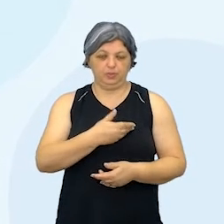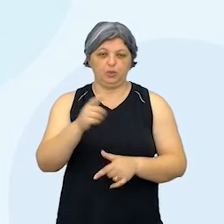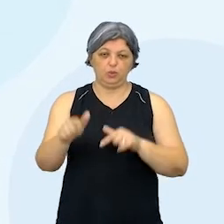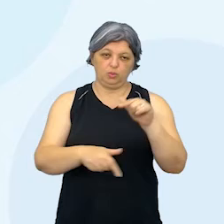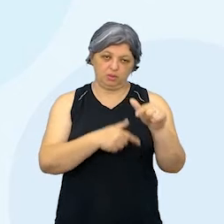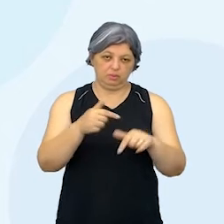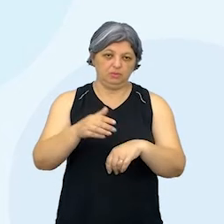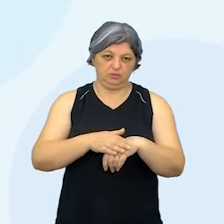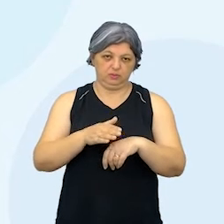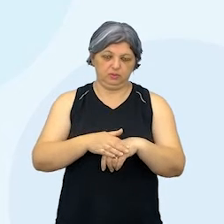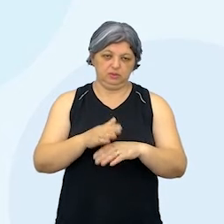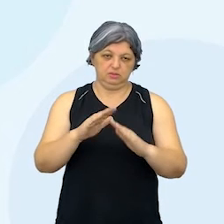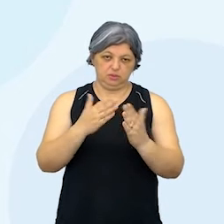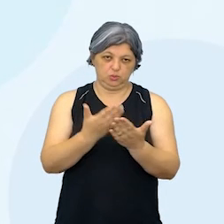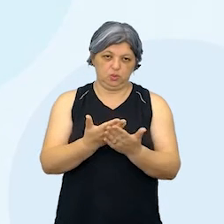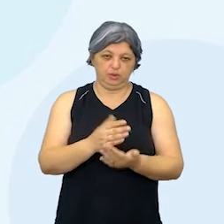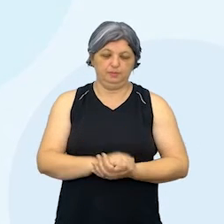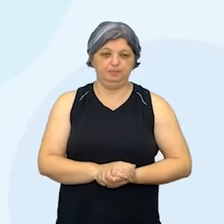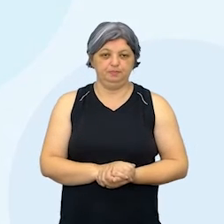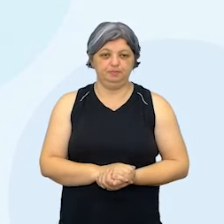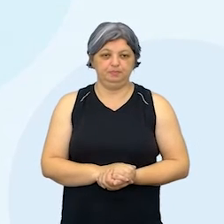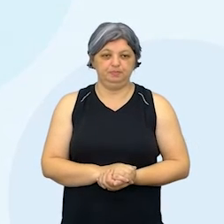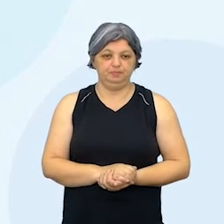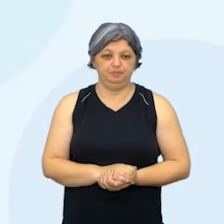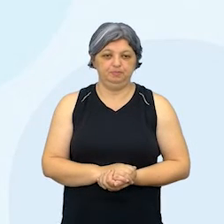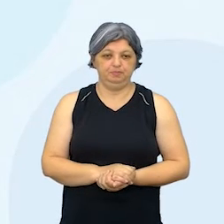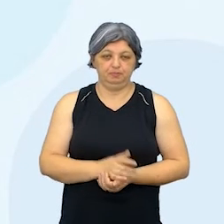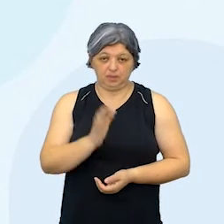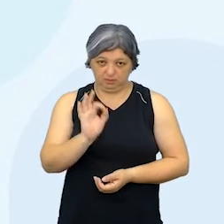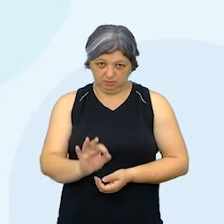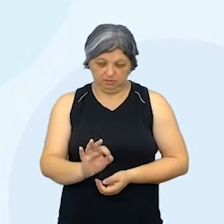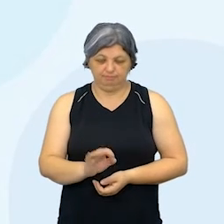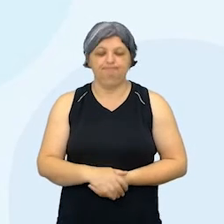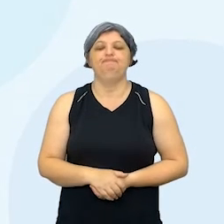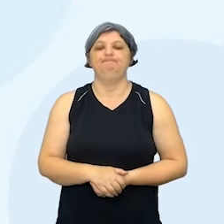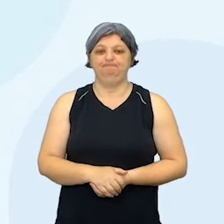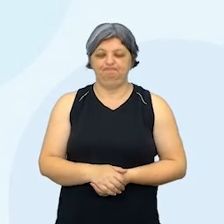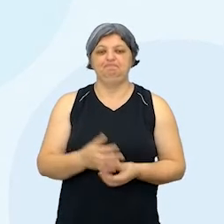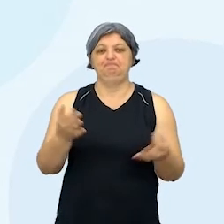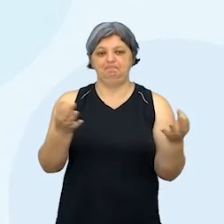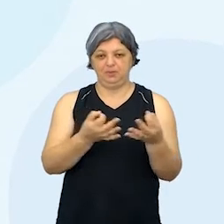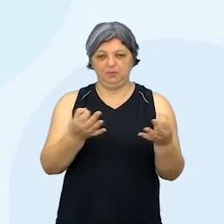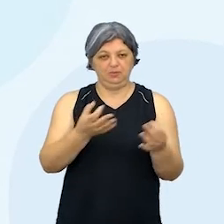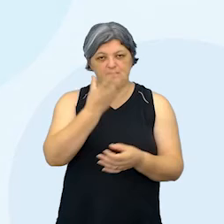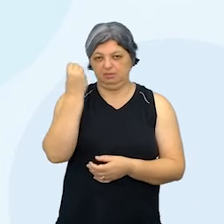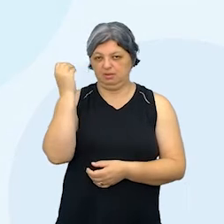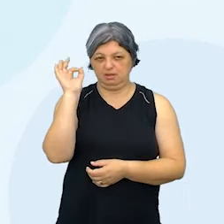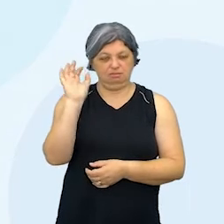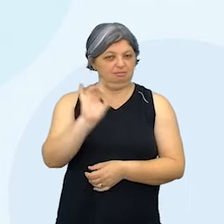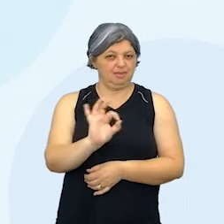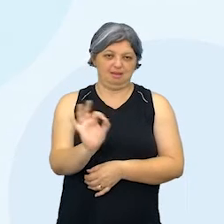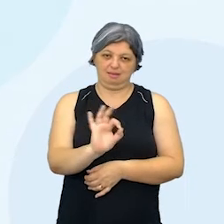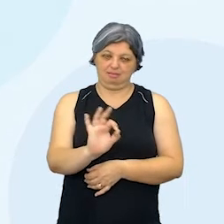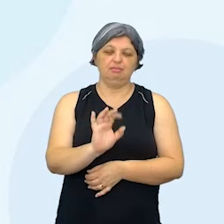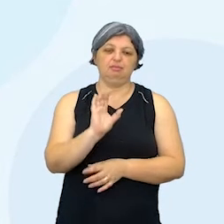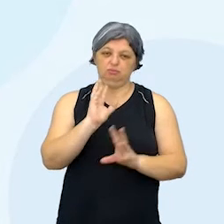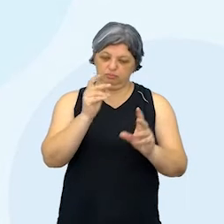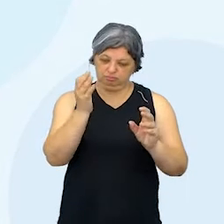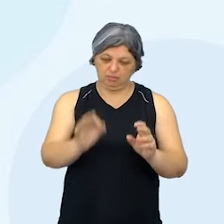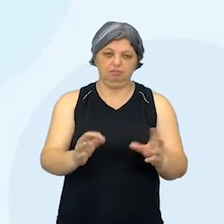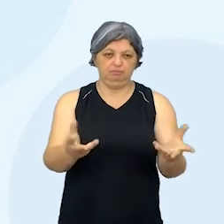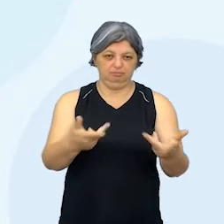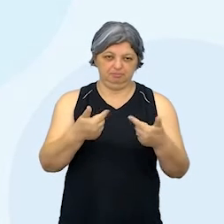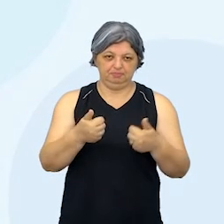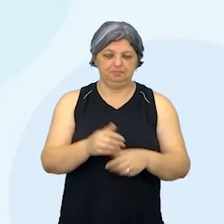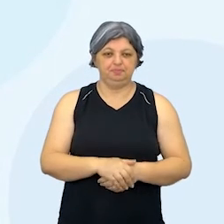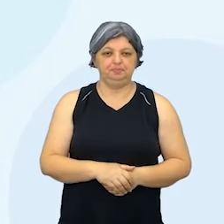vêm realizando. É isso, Débora? Esqueci alguma coisa aqui? Perfeita, não esqueceu nada. Então, tá bom. Maravilhosa. Então,